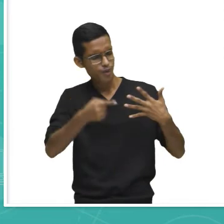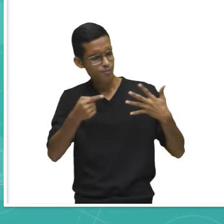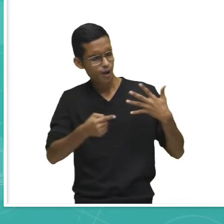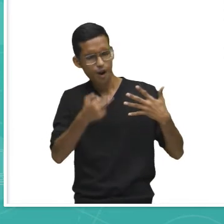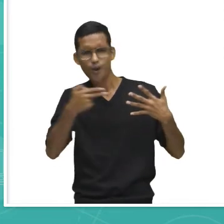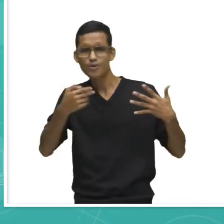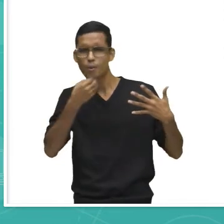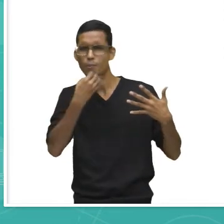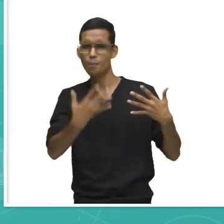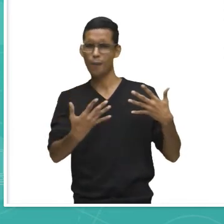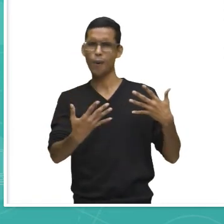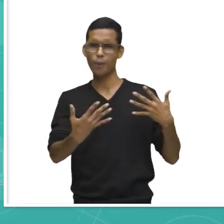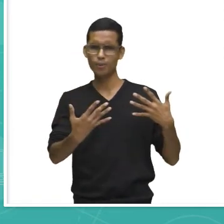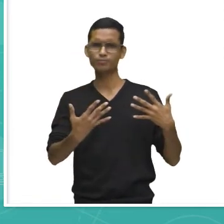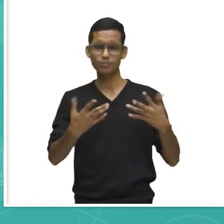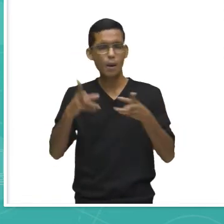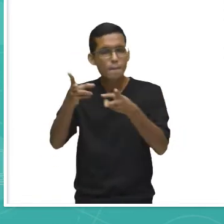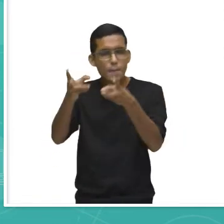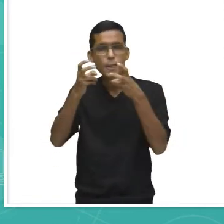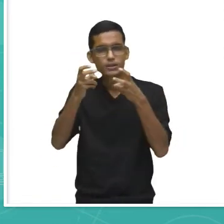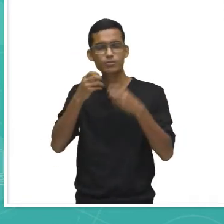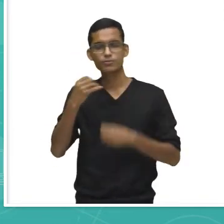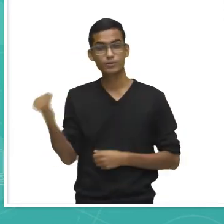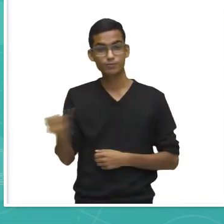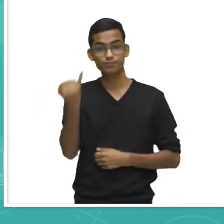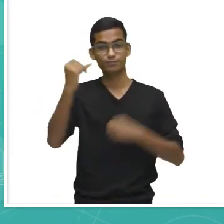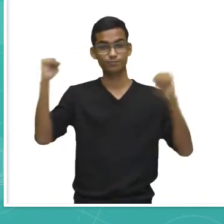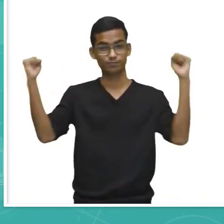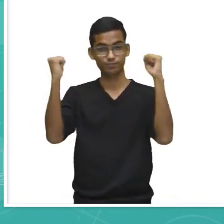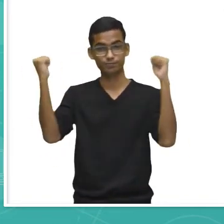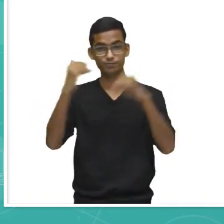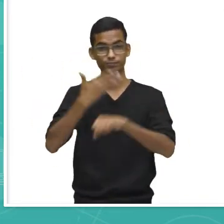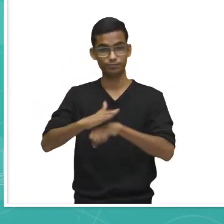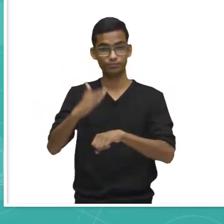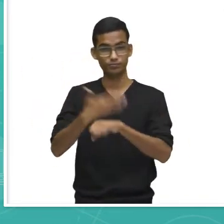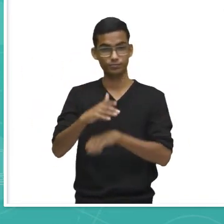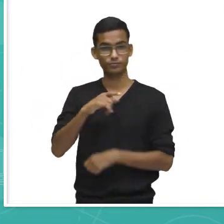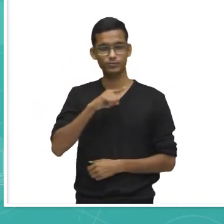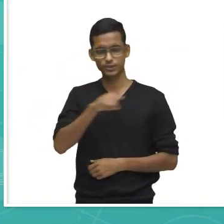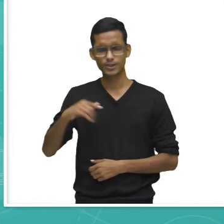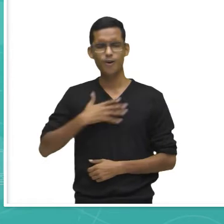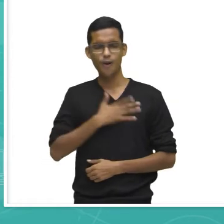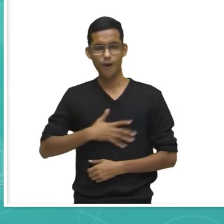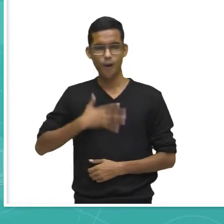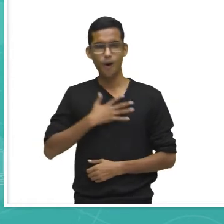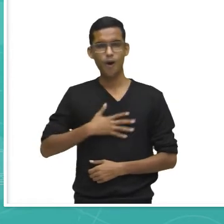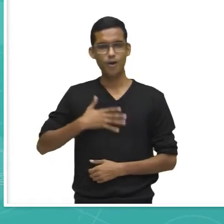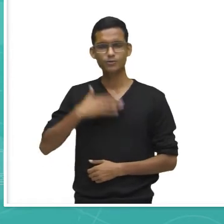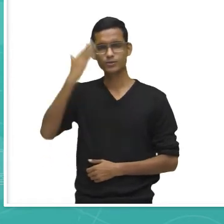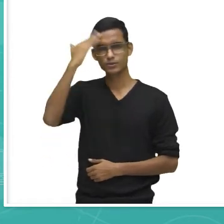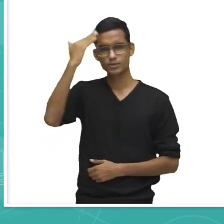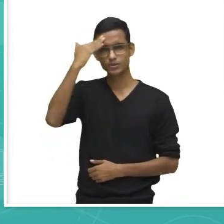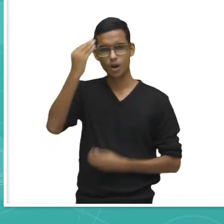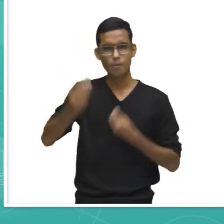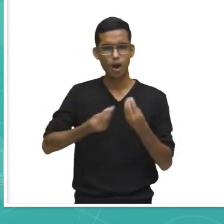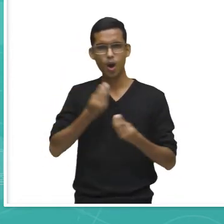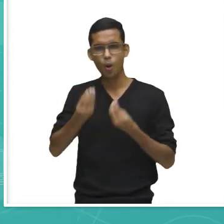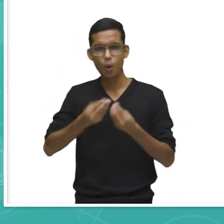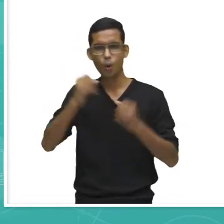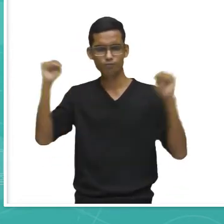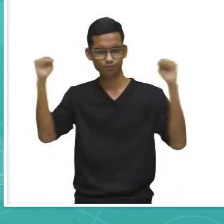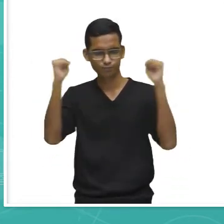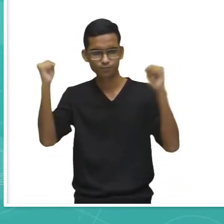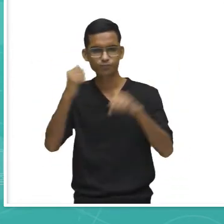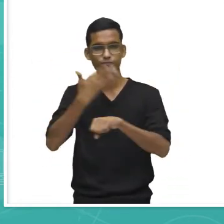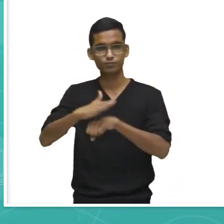quão é importante a prática da ginástica laboral. Espero que vocês tenham gostado de conhecer um pouquinho mais a respeito dessa